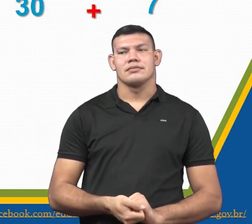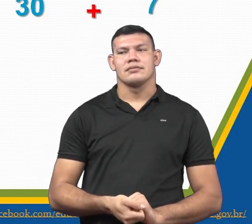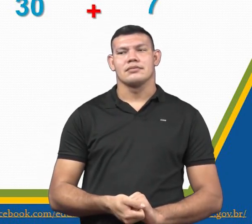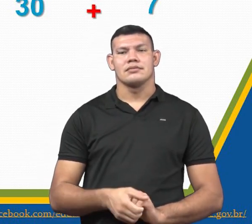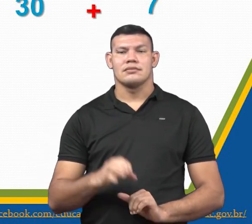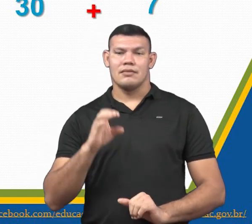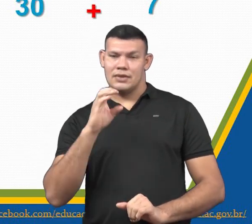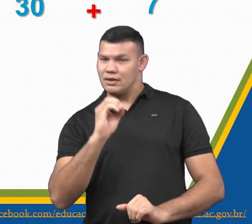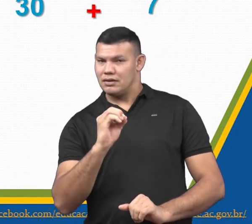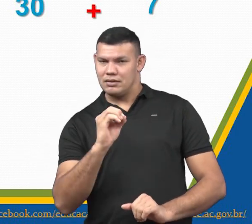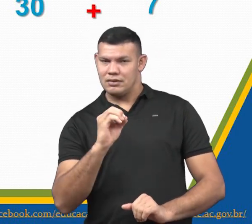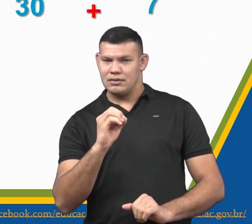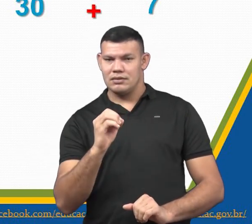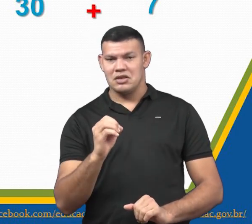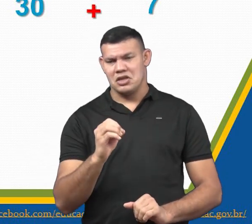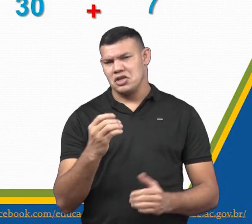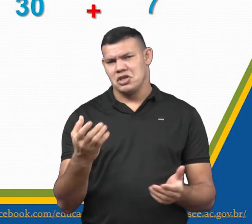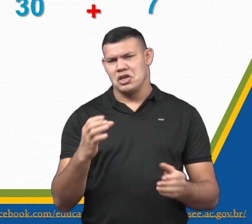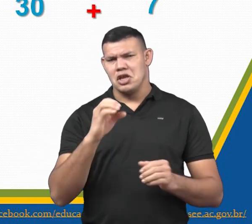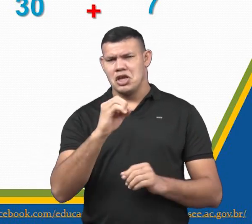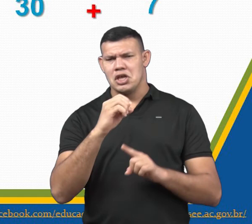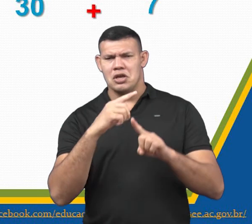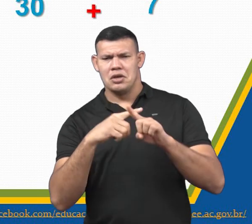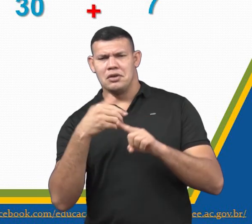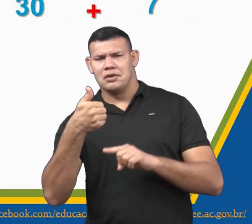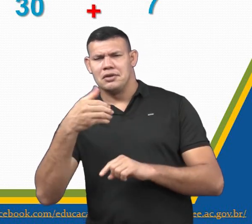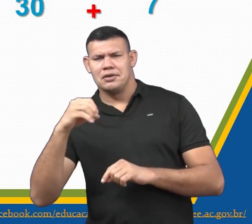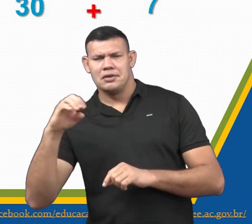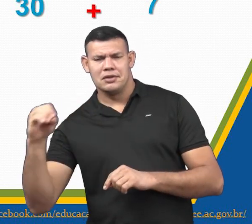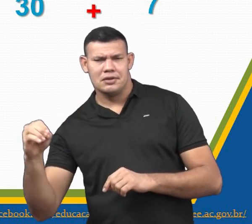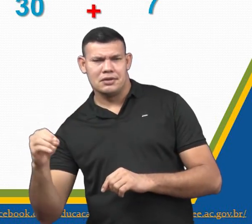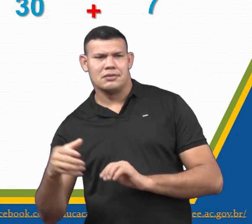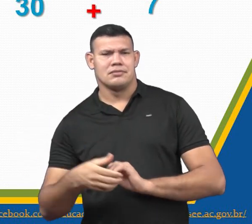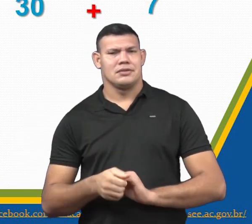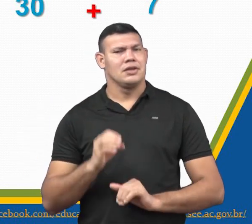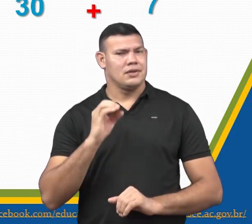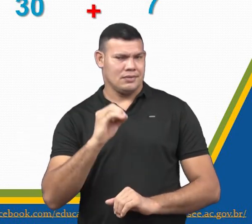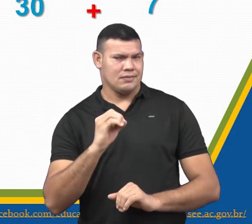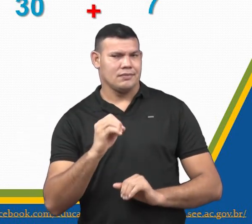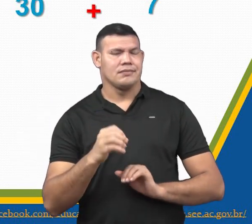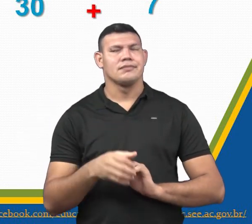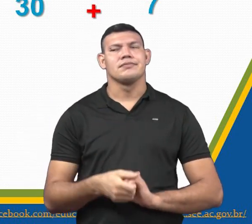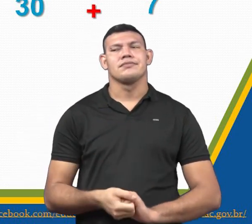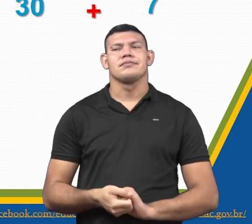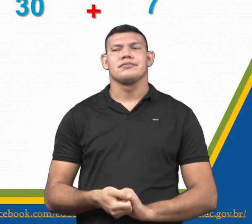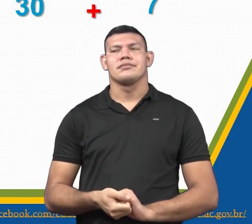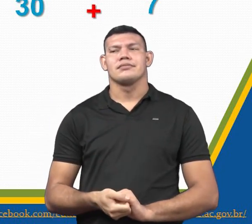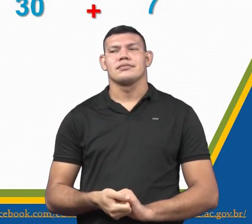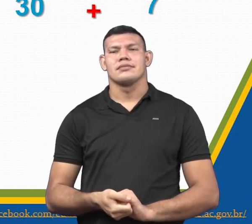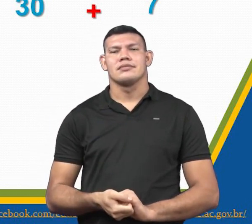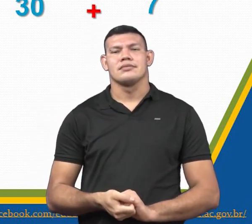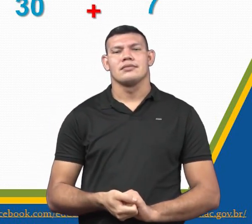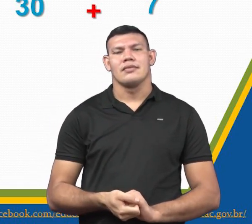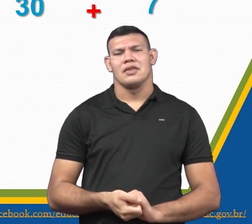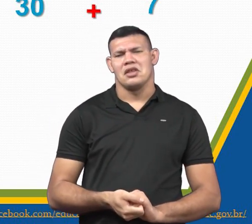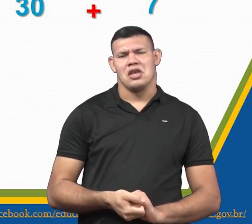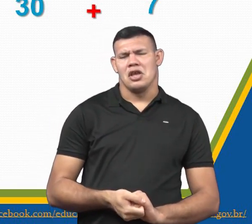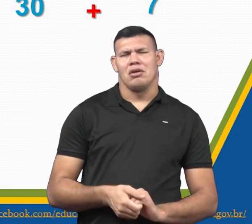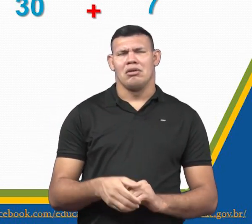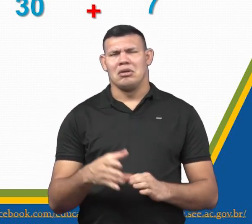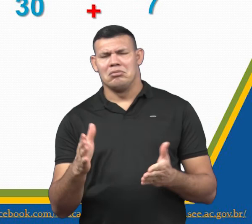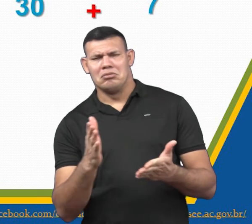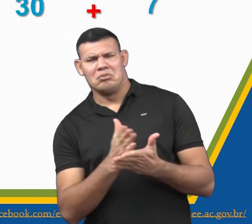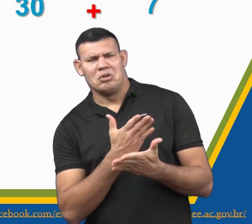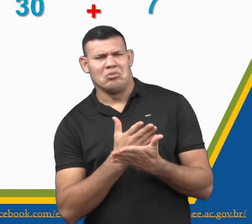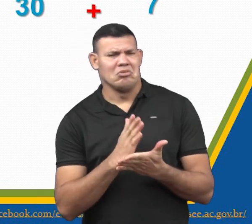vou ter 0, porque todo número multiplicado vezes 0 vai ser sempre 0. 0 multiplicado por